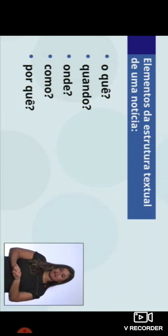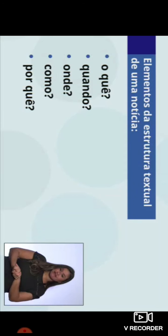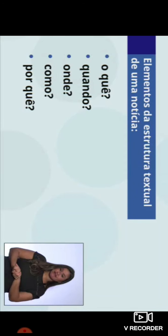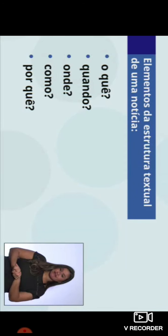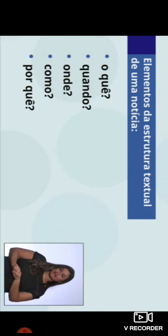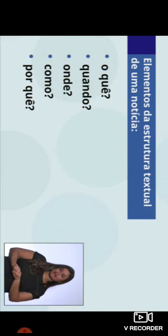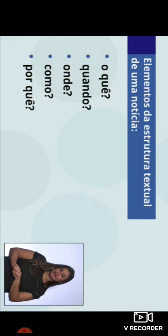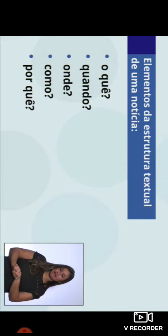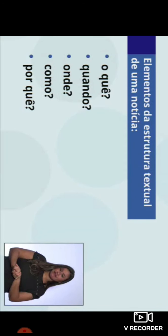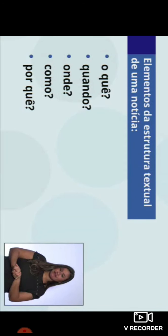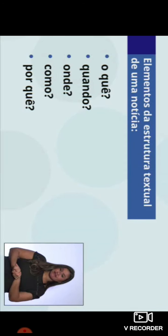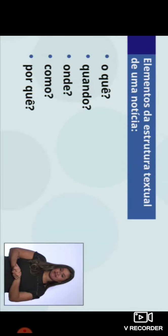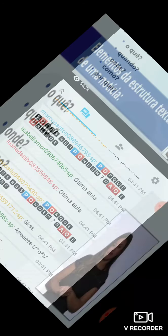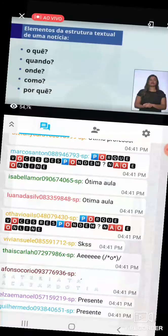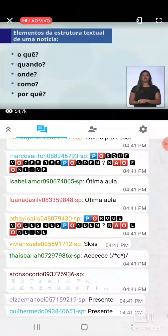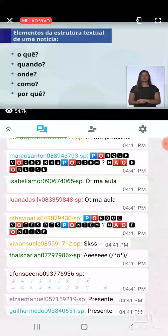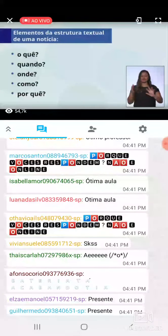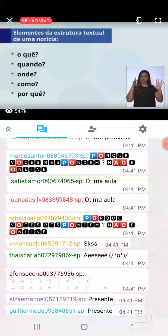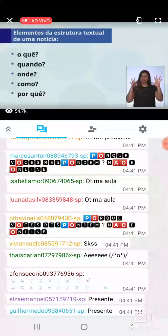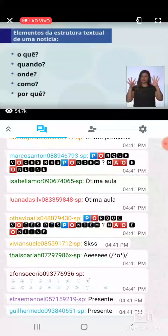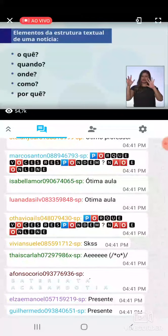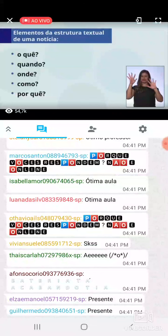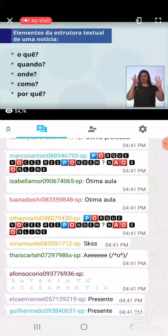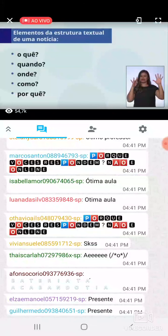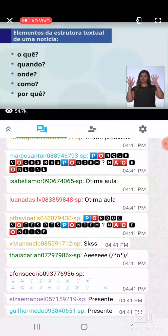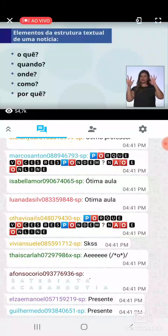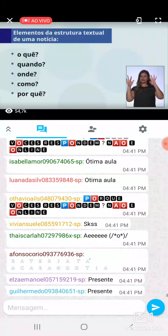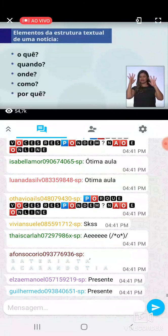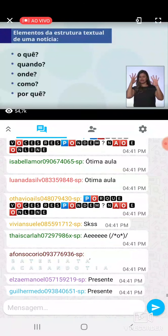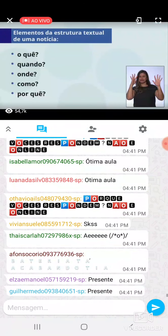Não? Vamos pensar. Vamos pensar.